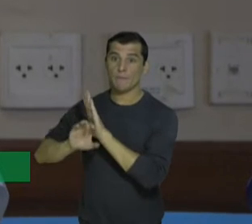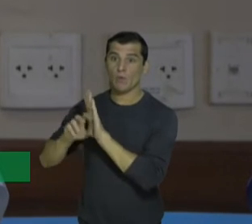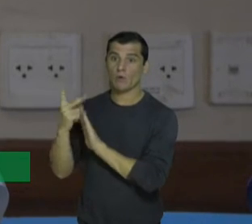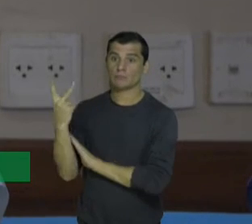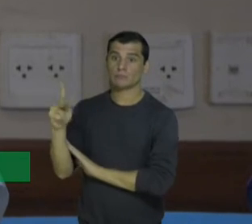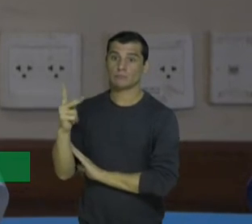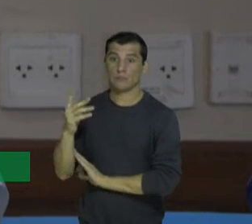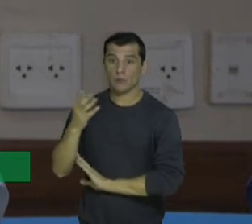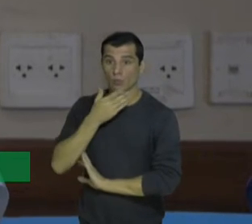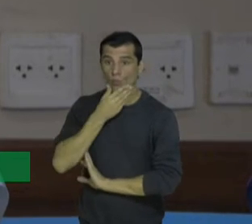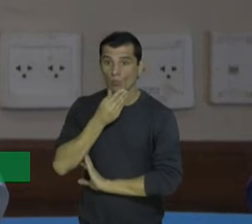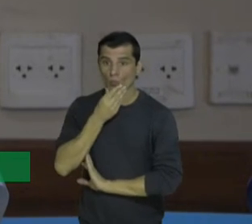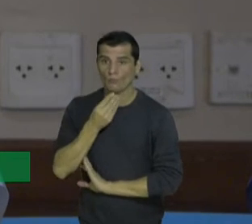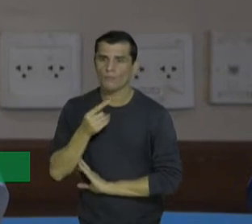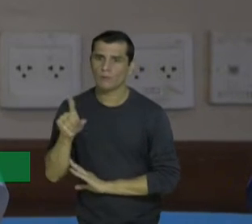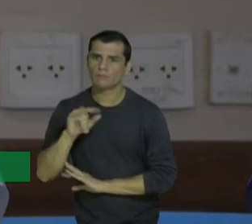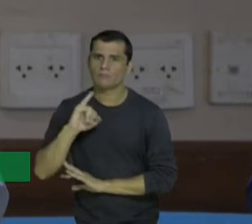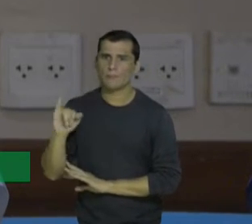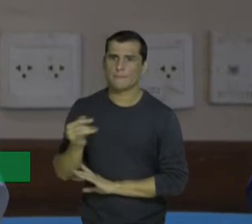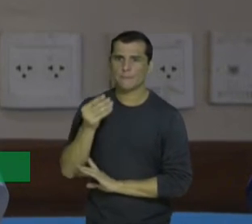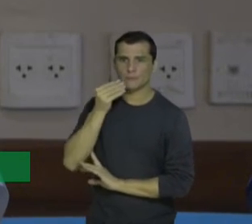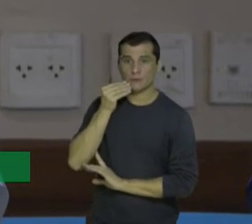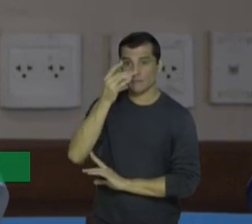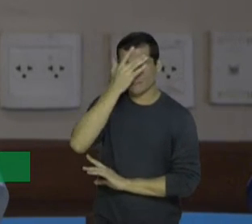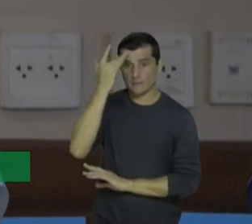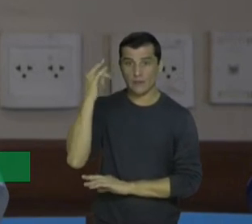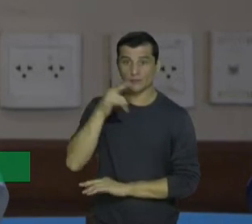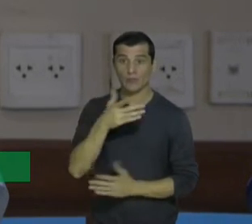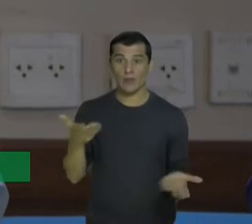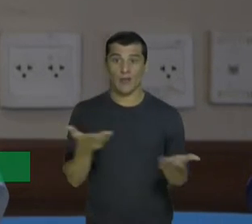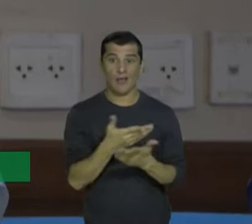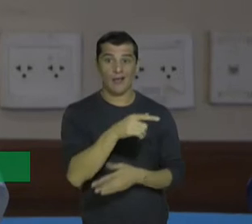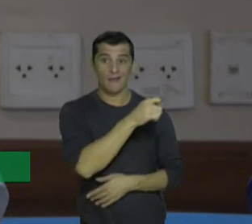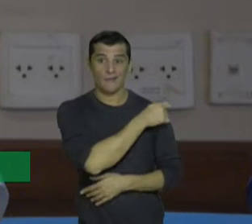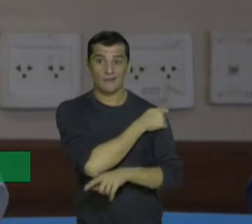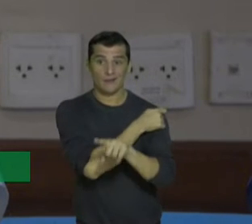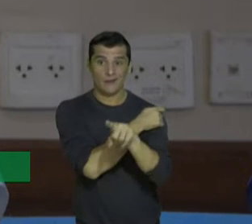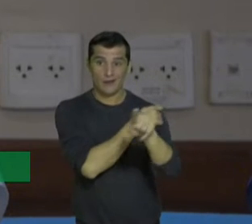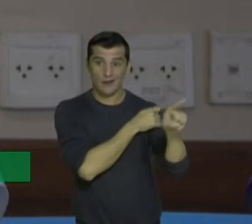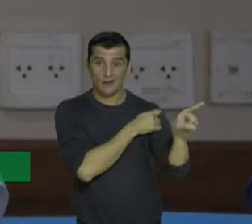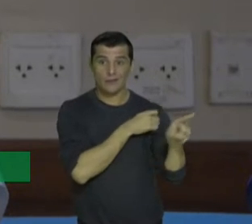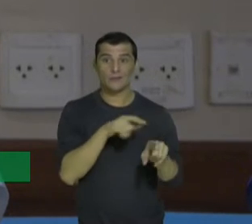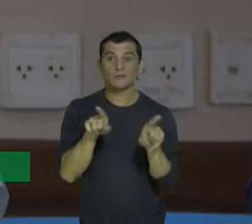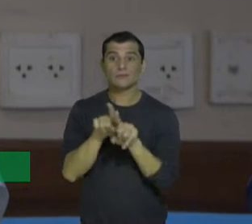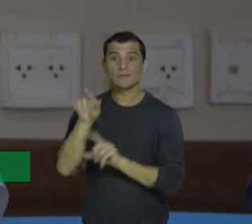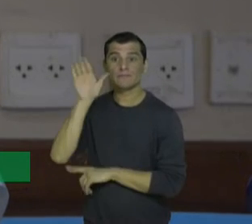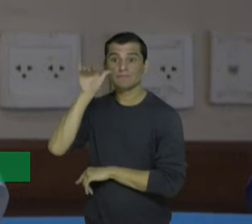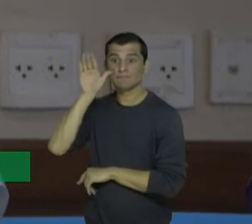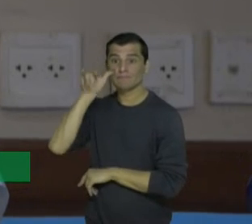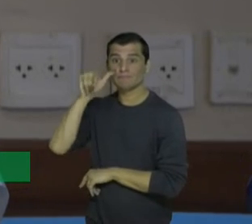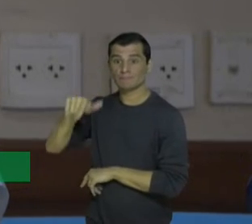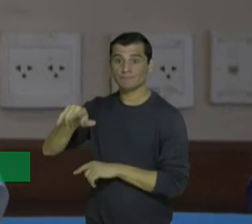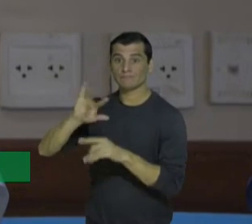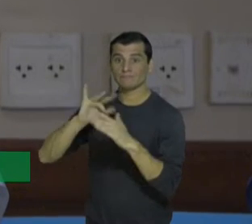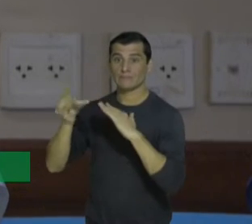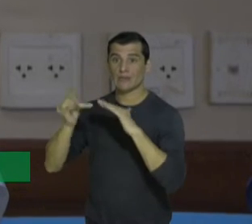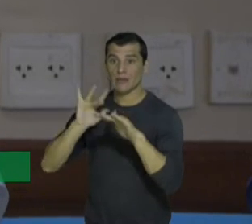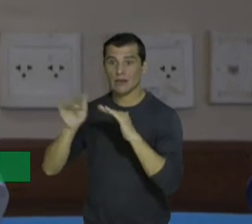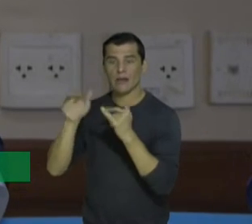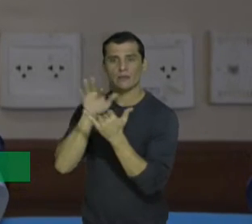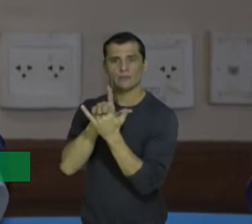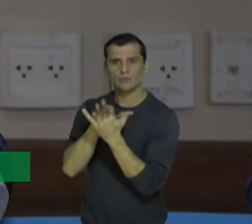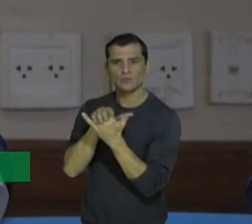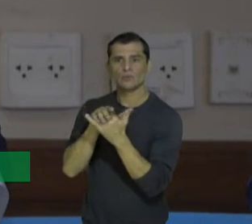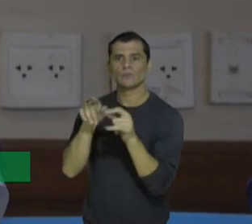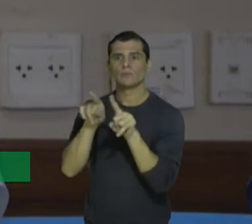oportunidade que tem nossos estudantes os que estão aqui e os que estão nos acompanhando pela pela rede social pelo YouTube pelos canais